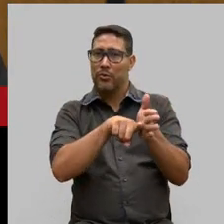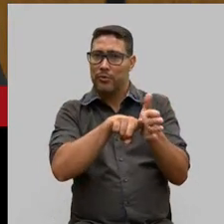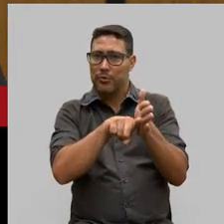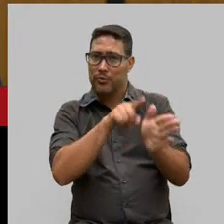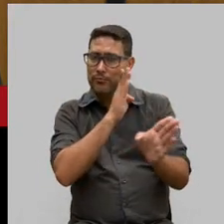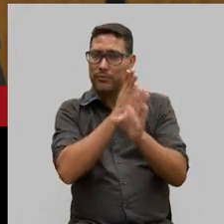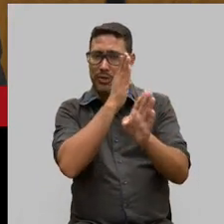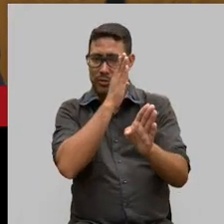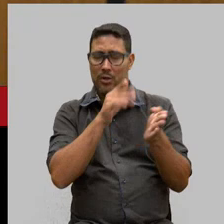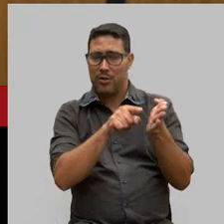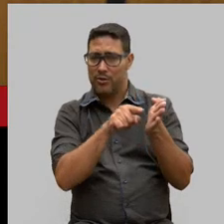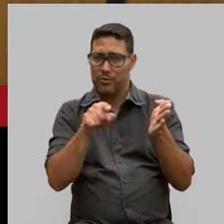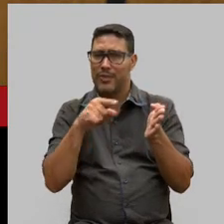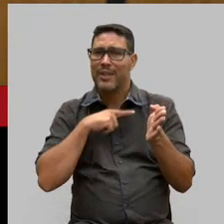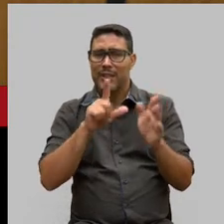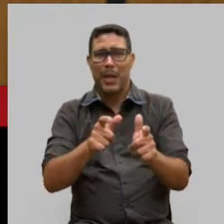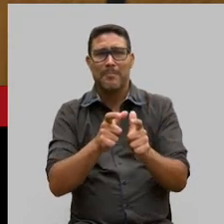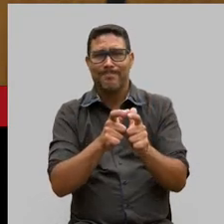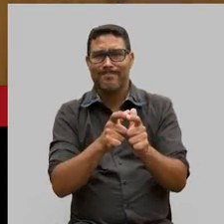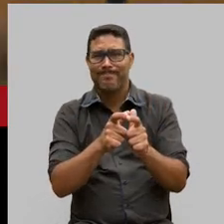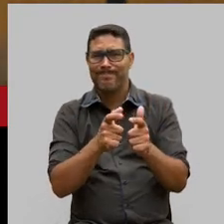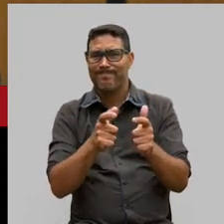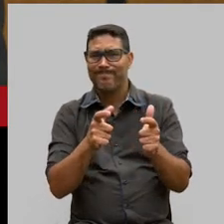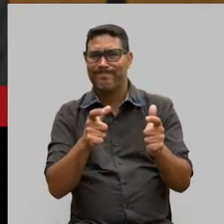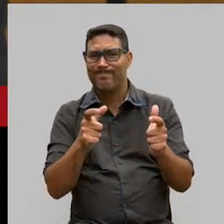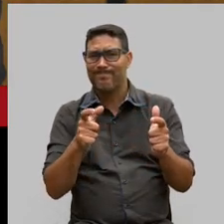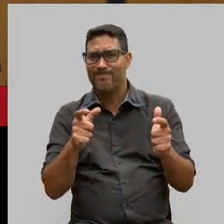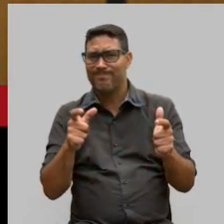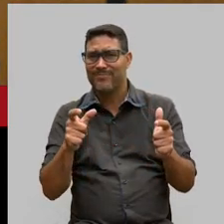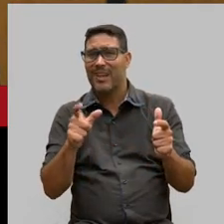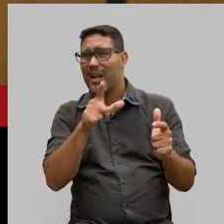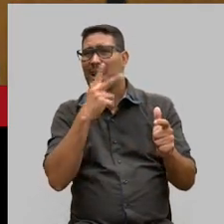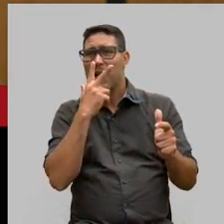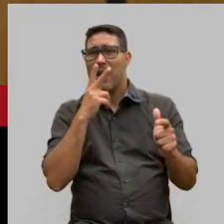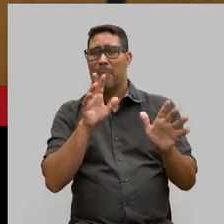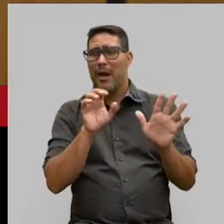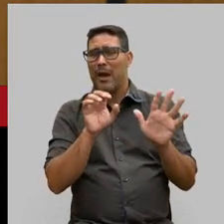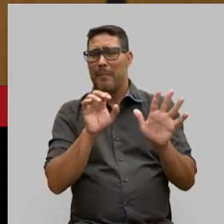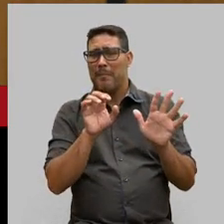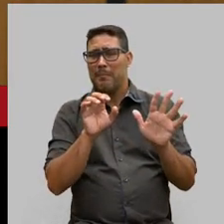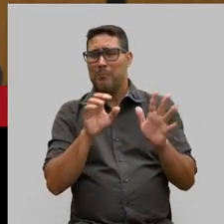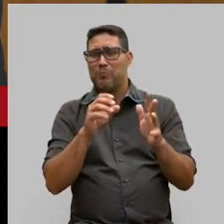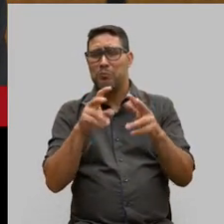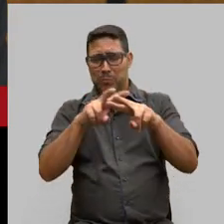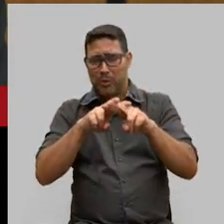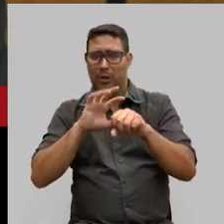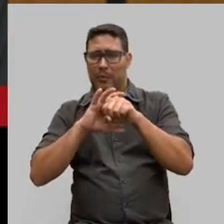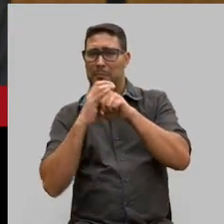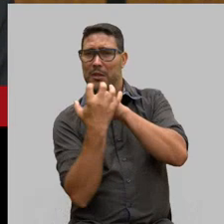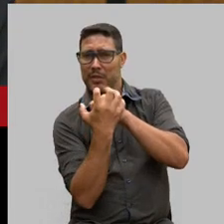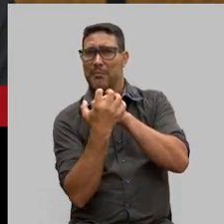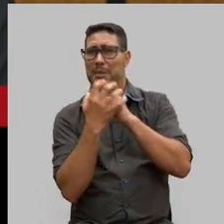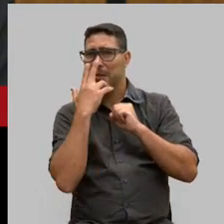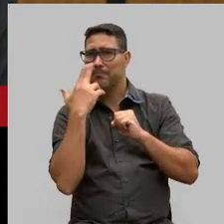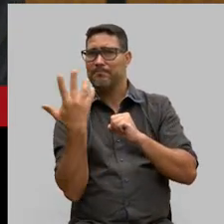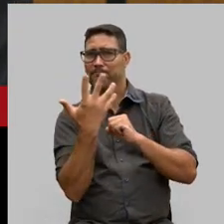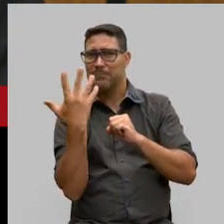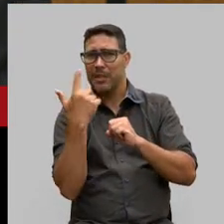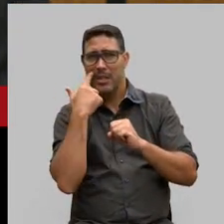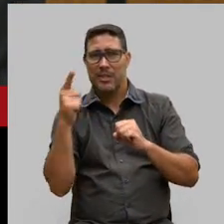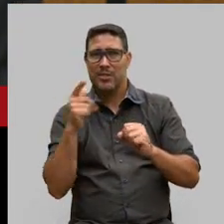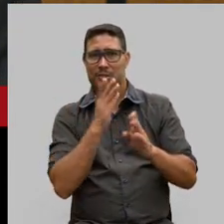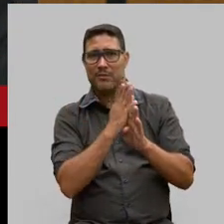principalmente tem aumentado muito acho que a pandemia ajudou a gente olhar mais para os filhos e o diagnóstico precoce